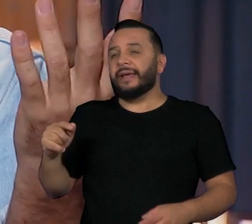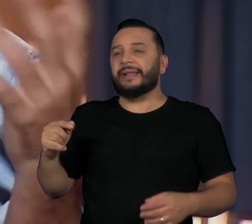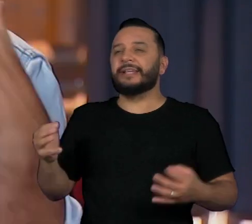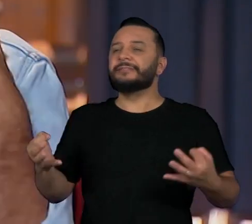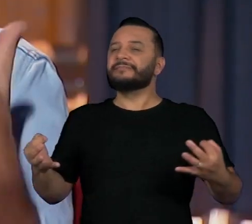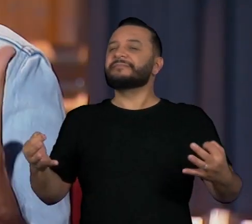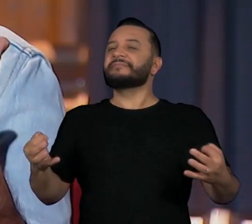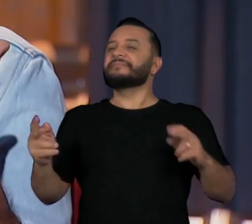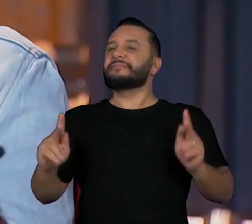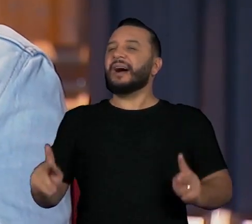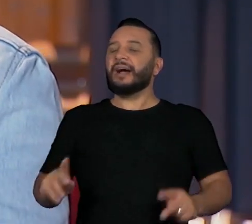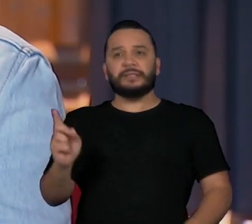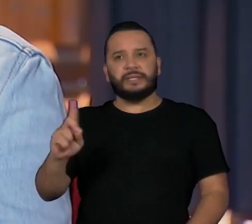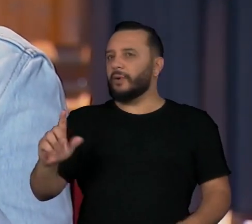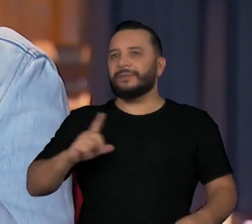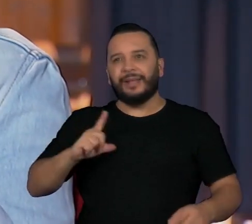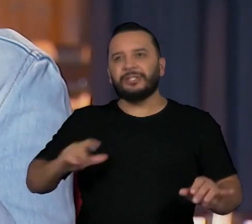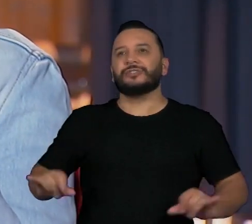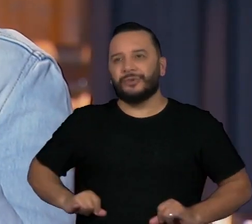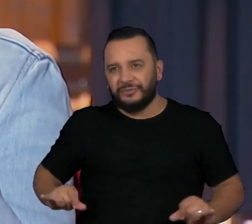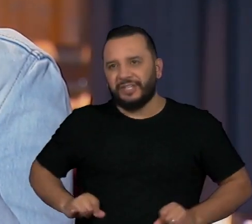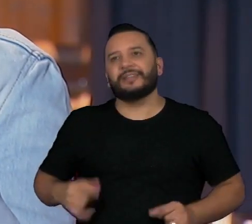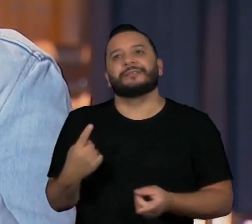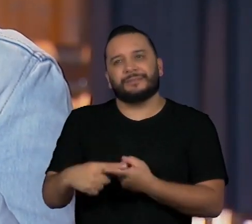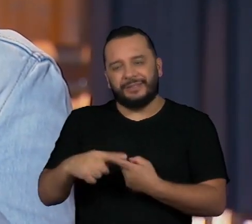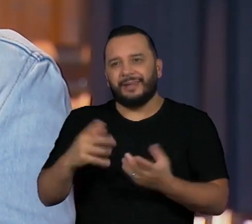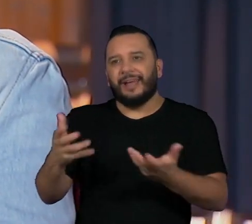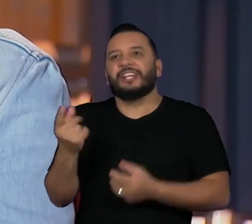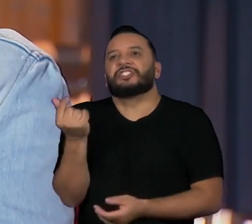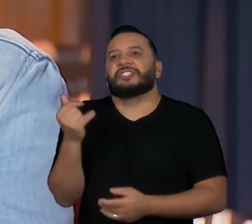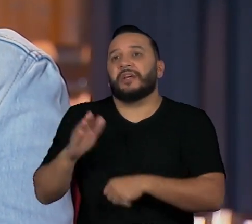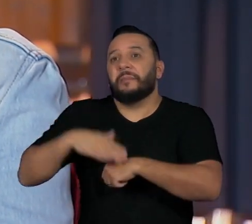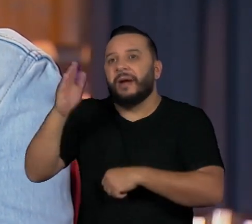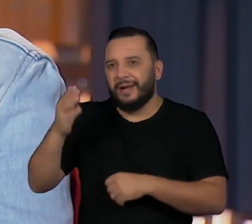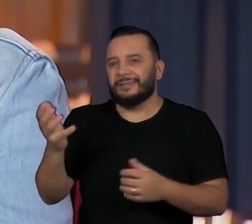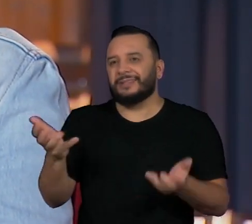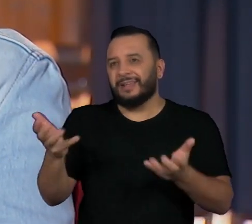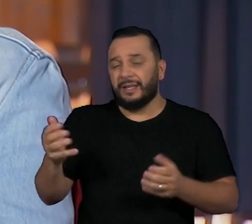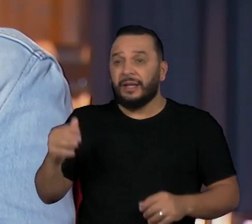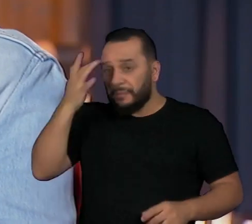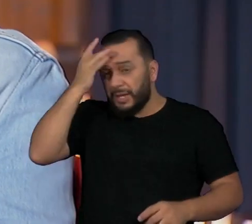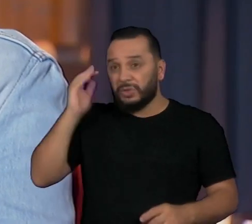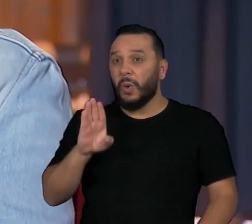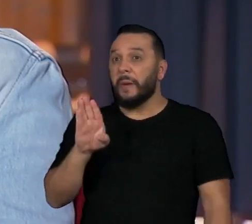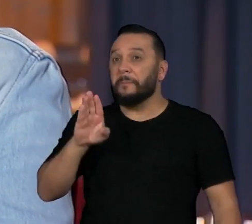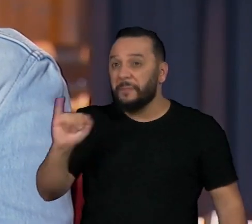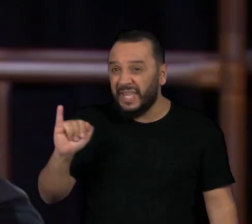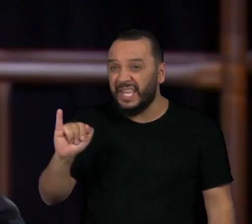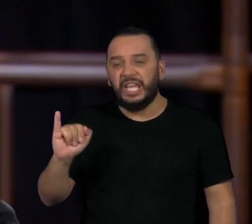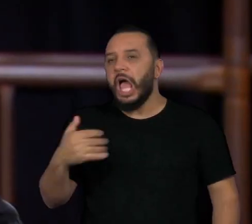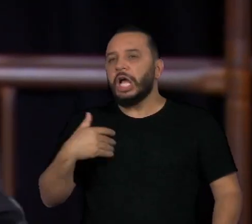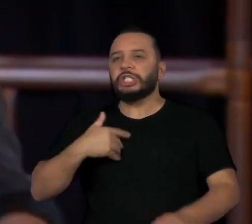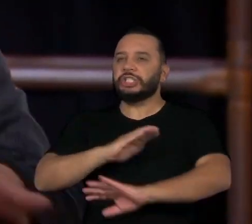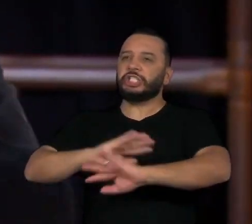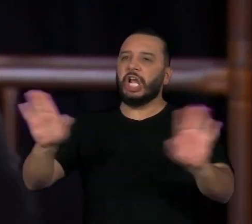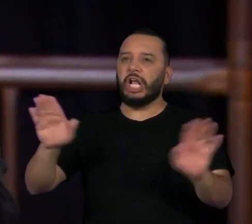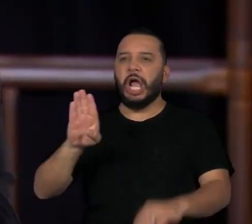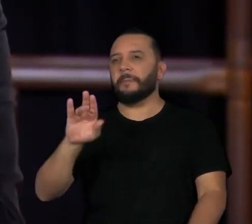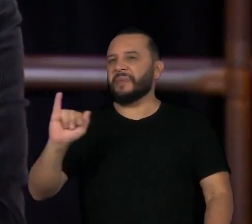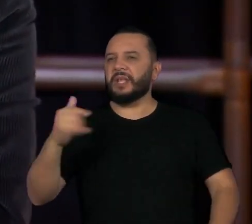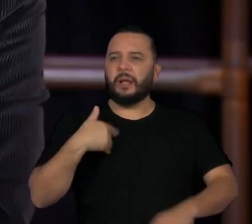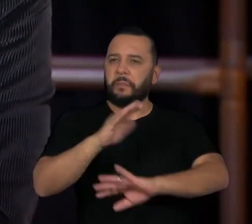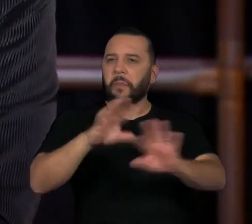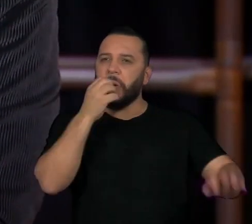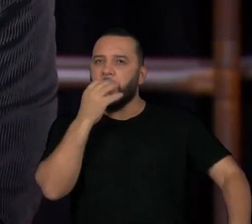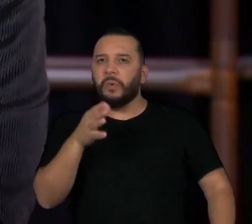êxtase. Elas estão sofrendo, ou porque querem mais dinheiro ainda, porque eu nunca ouvi falar de um bilionário que falasse, chega, é suficiente. Bom. Agora,